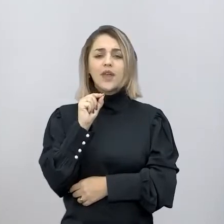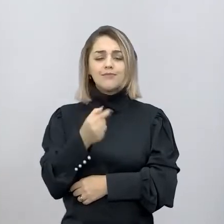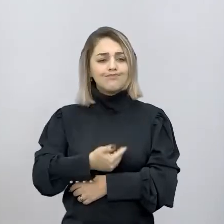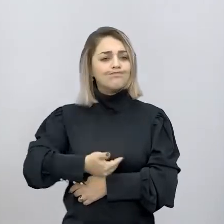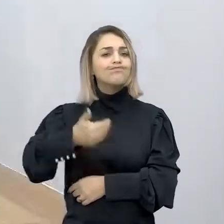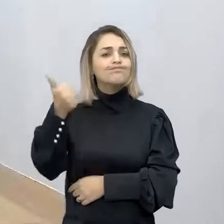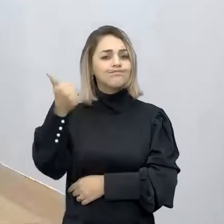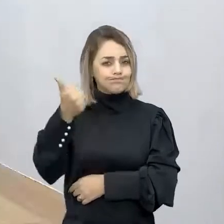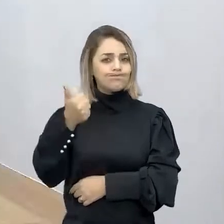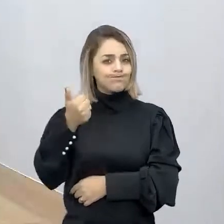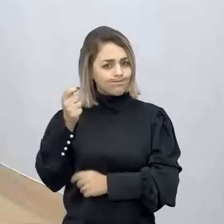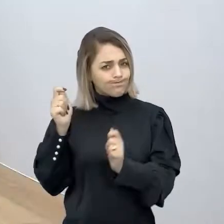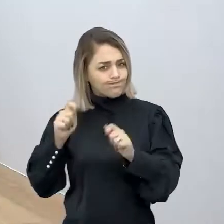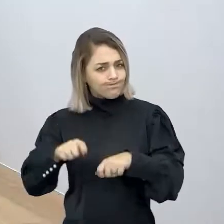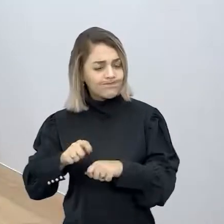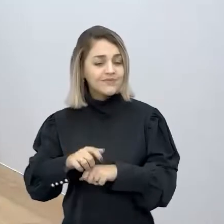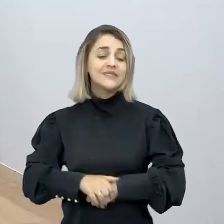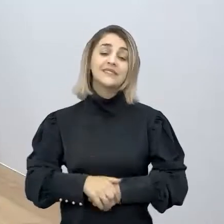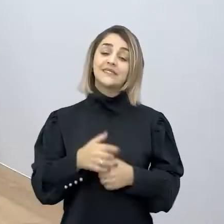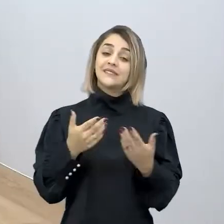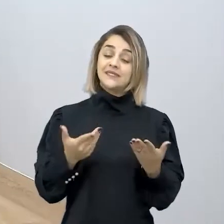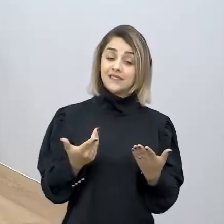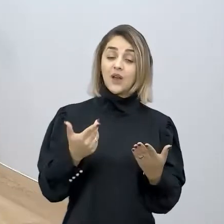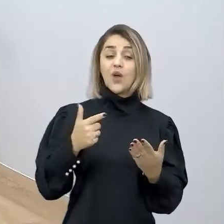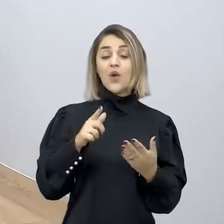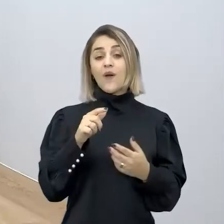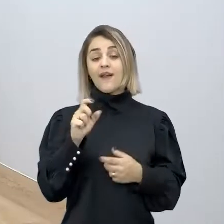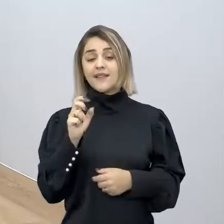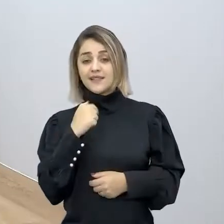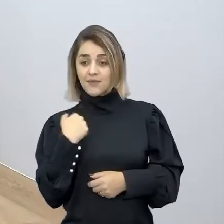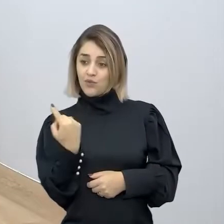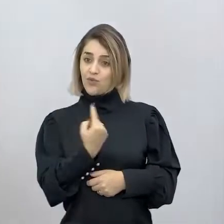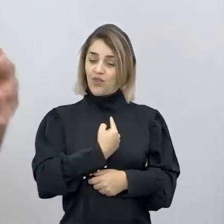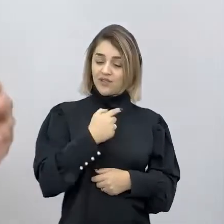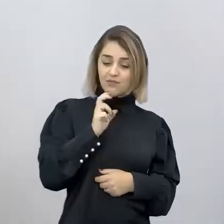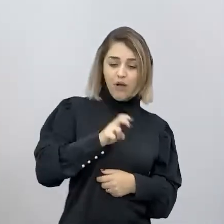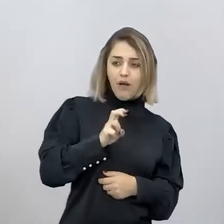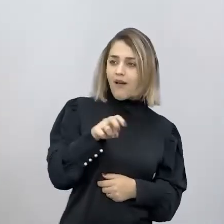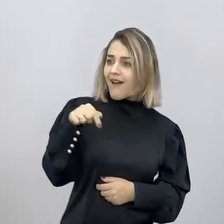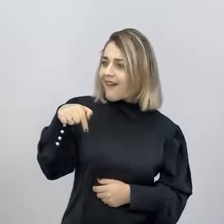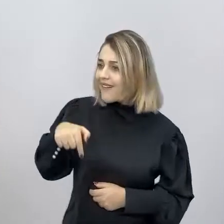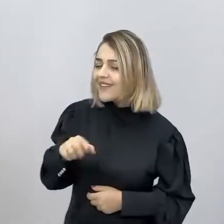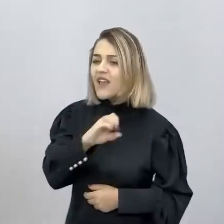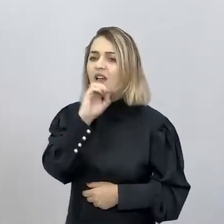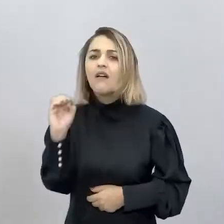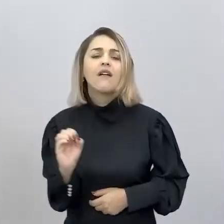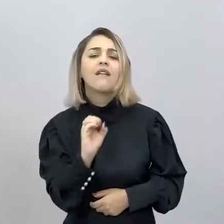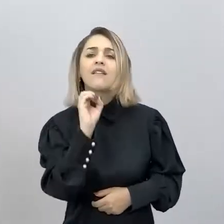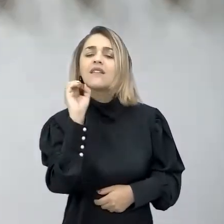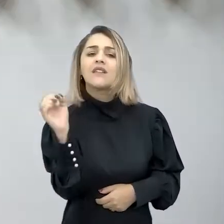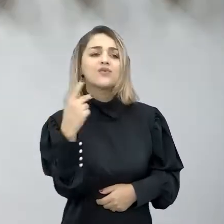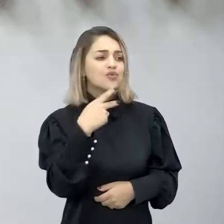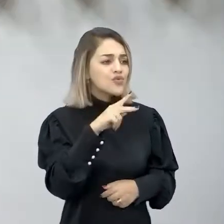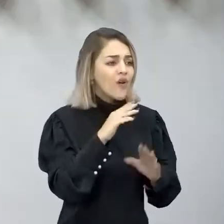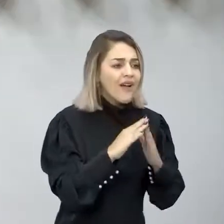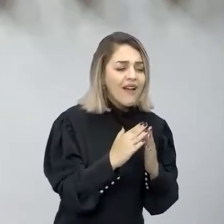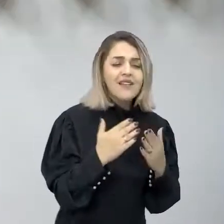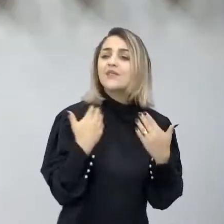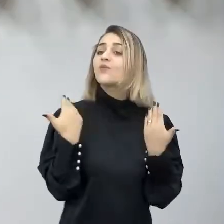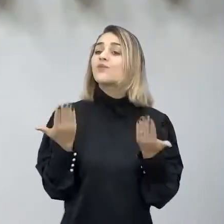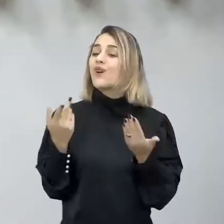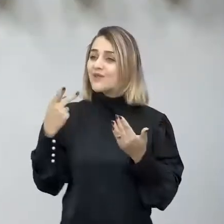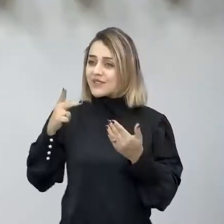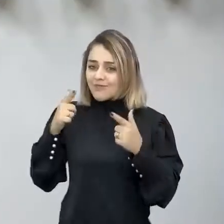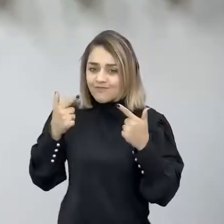Juliana, dando uma volta na escola, no centro de mídias, na sua casa, Qual é o seu manifesto? Ai, gente, meu manifesto é que eu